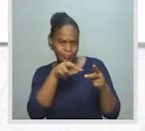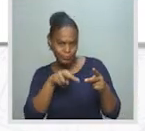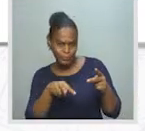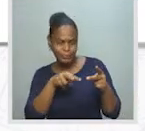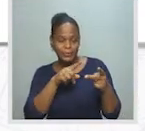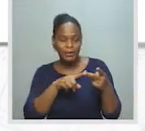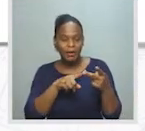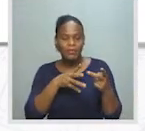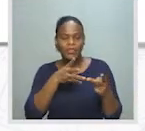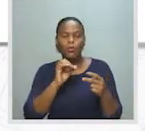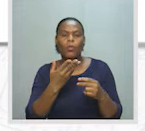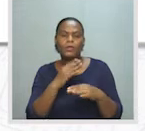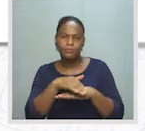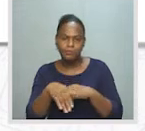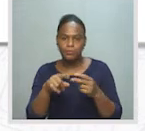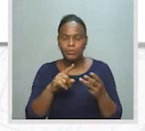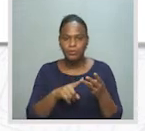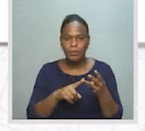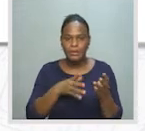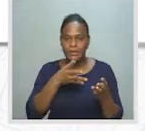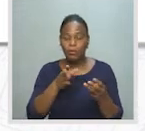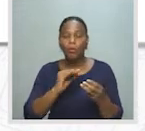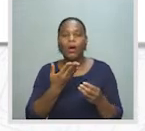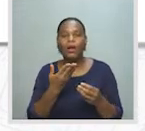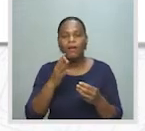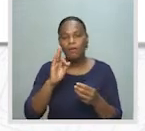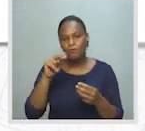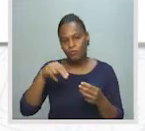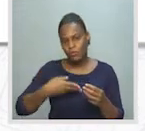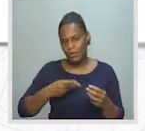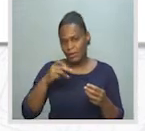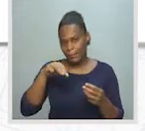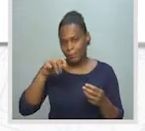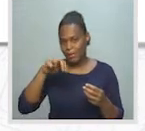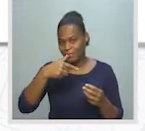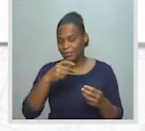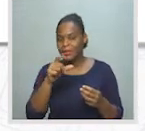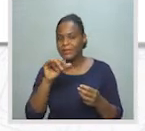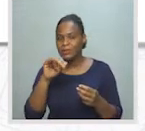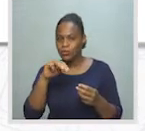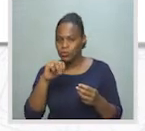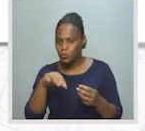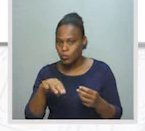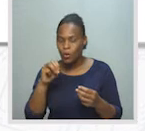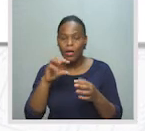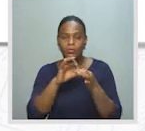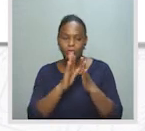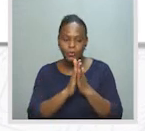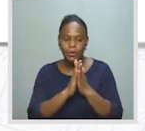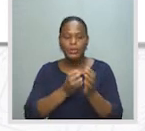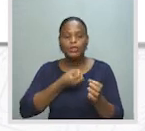ressacralização, evidenciar os seus fatores, definir fundamentalismo religioso, caracterizar